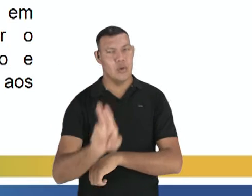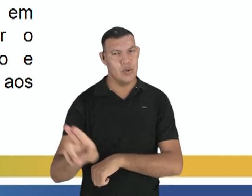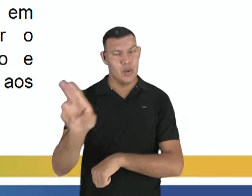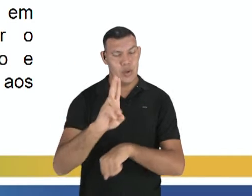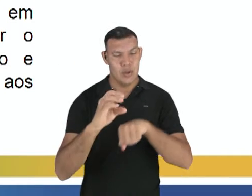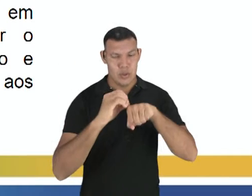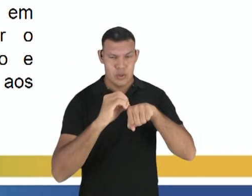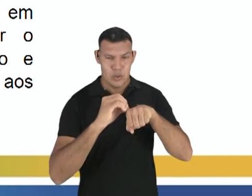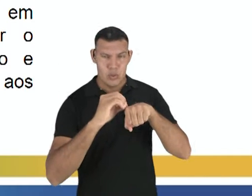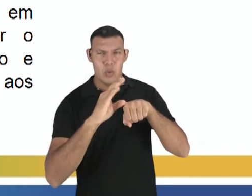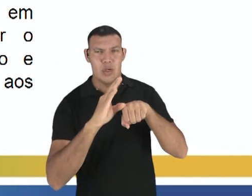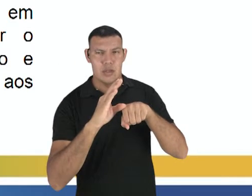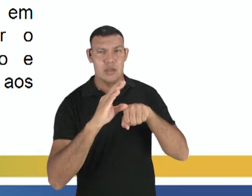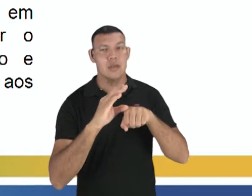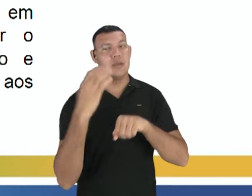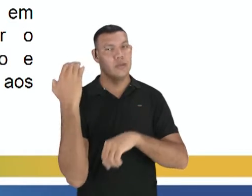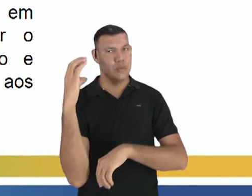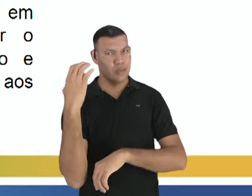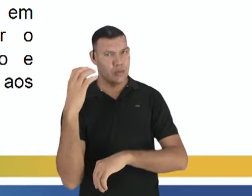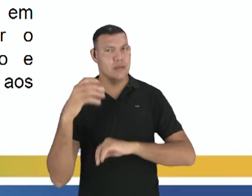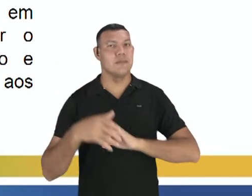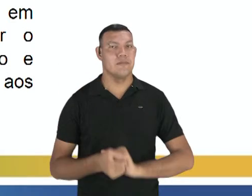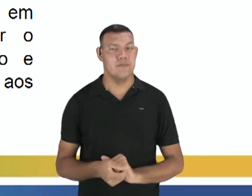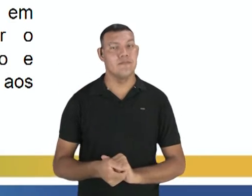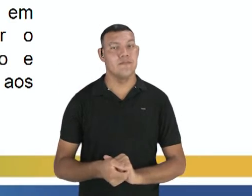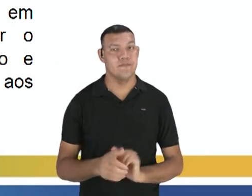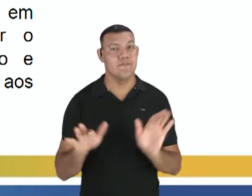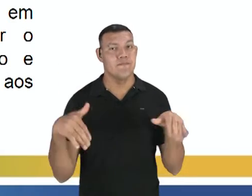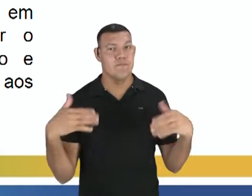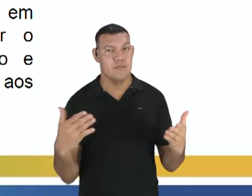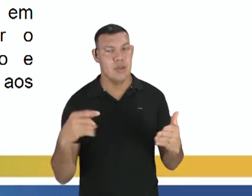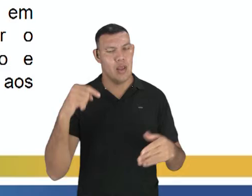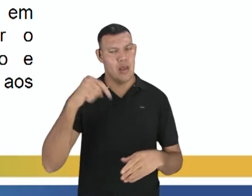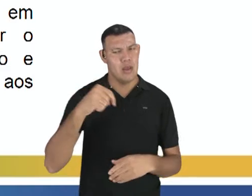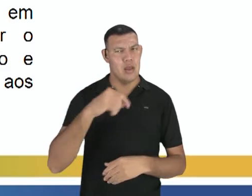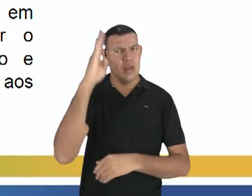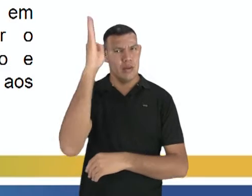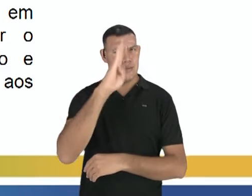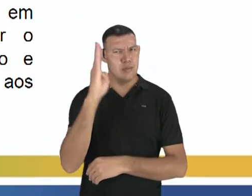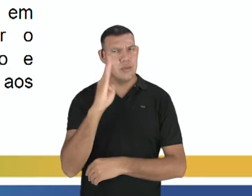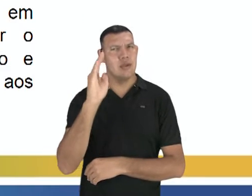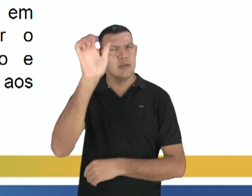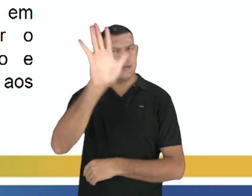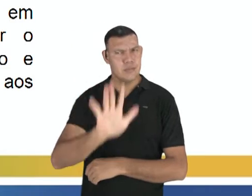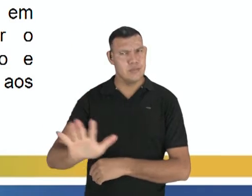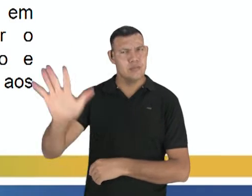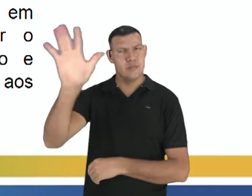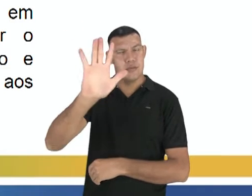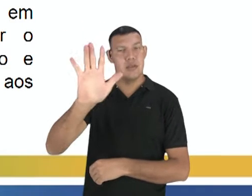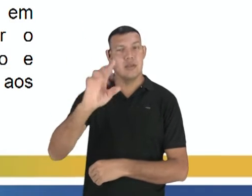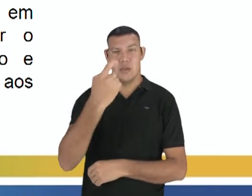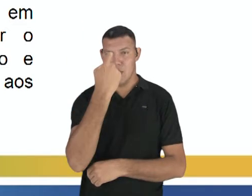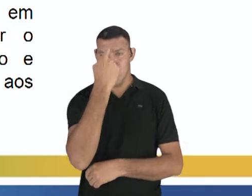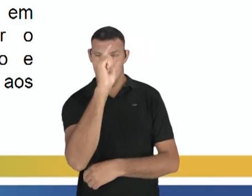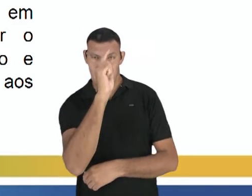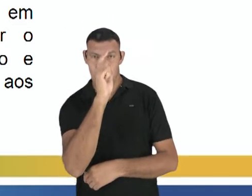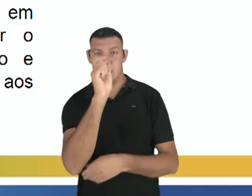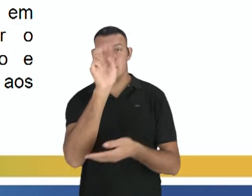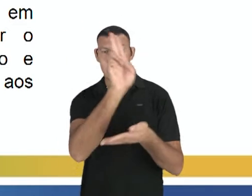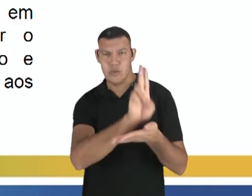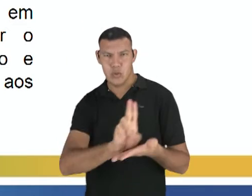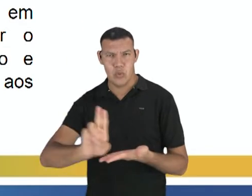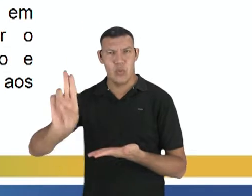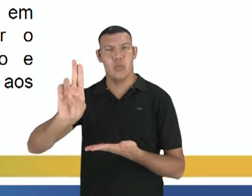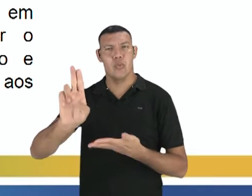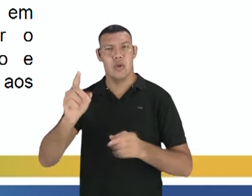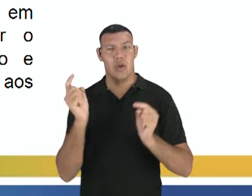conhecimento científico. O conhecimento científico no Brasil, ele geralmente é produzido em universidades e